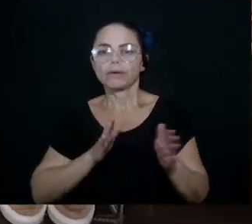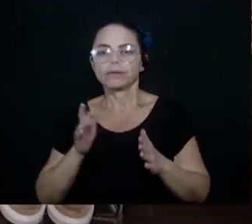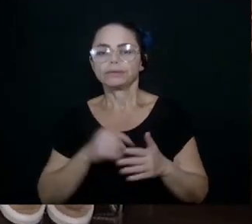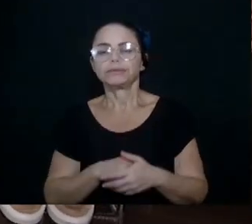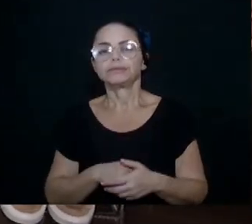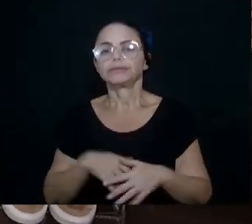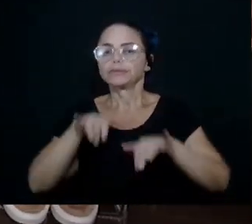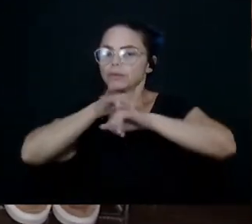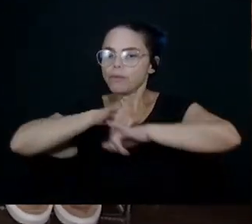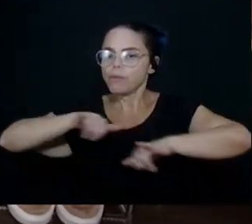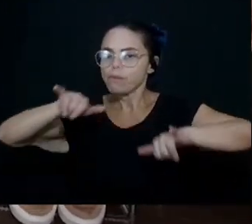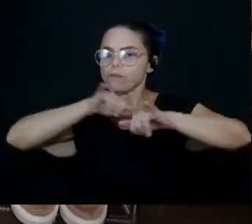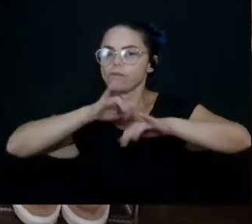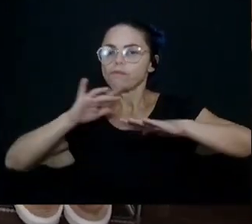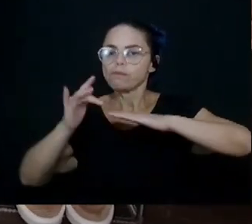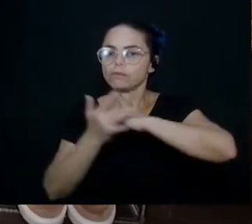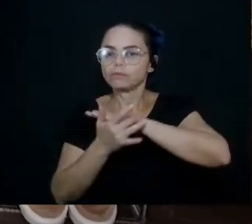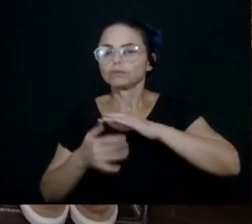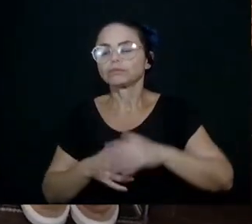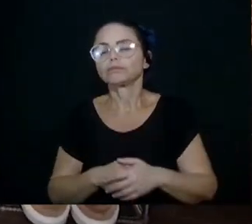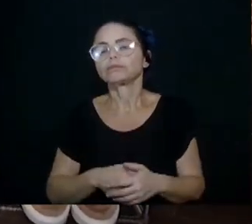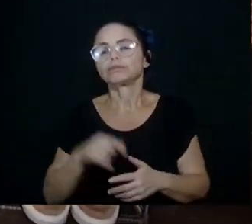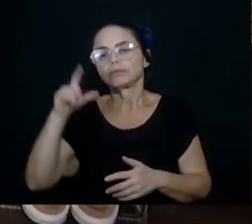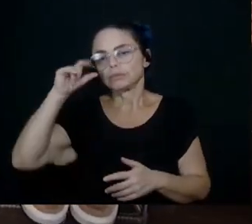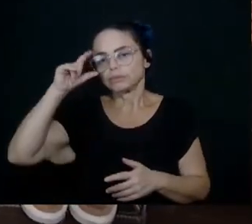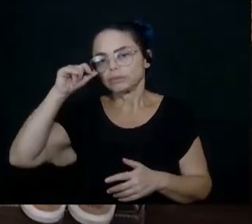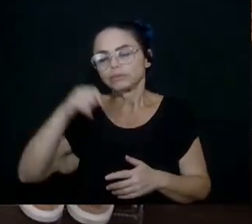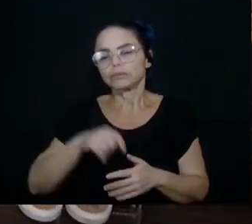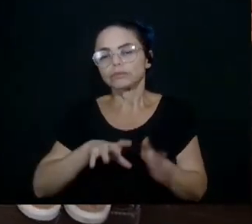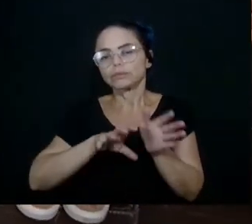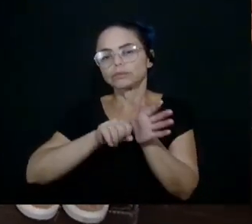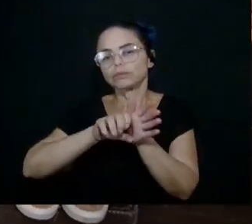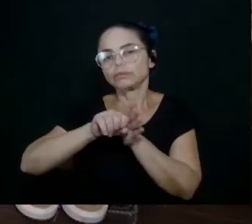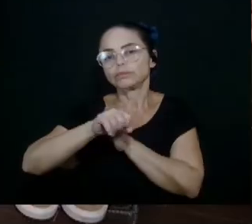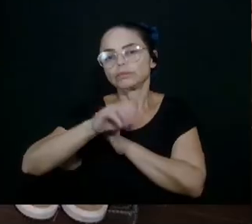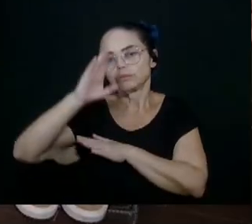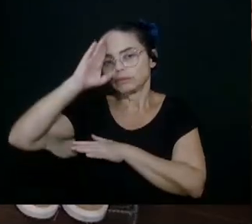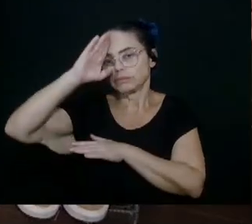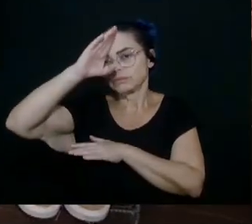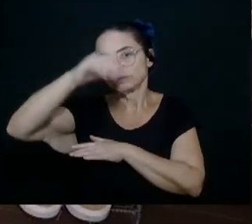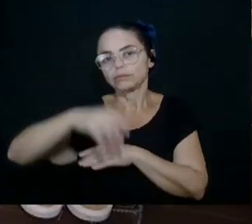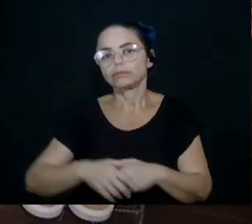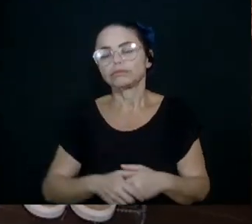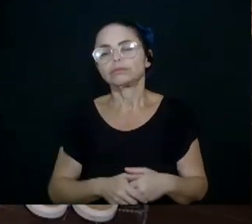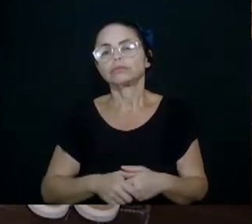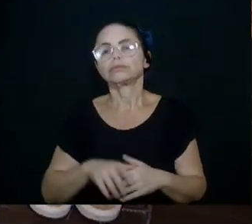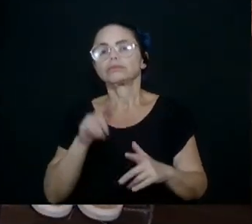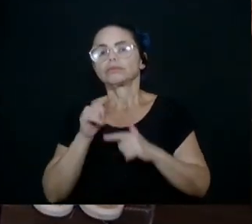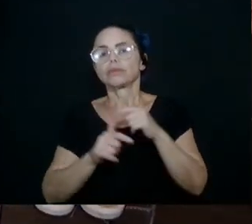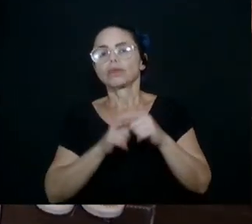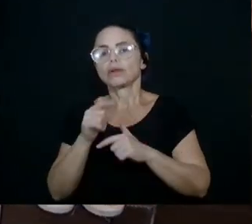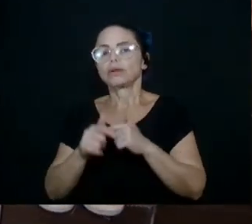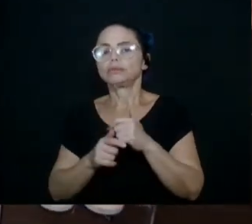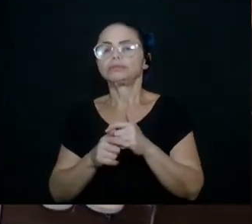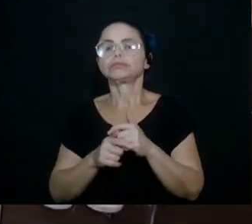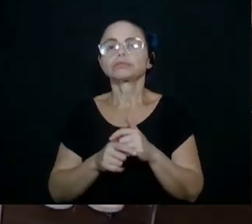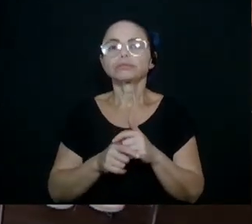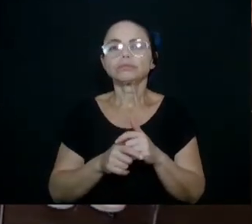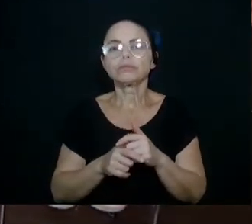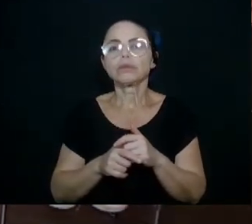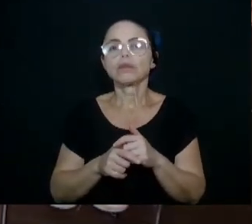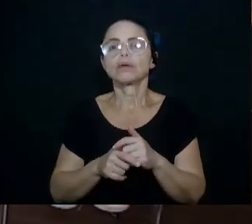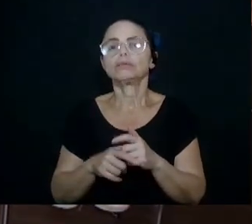digitais, claramente, como Instagram e Google principalmente. Trabalhar em cima de uma projeção onde eu